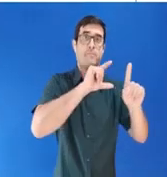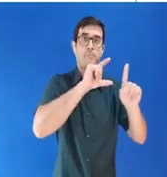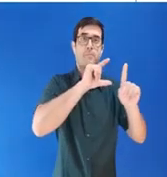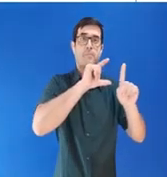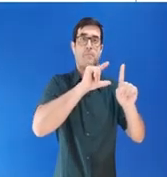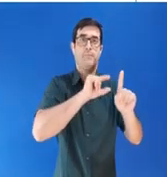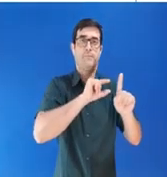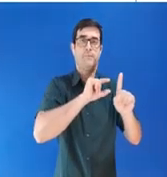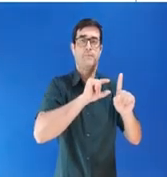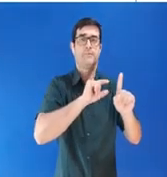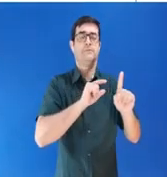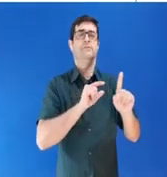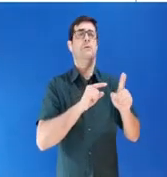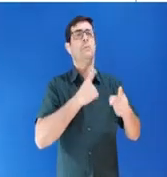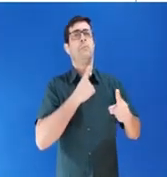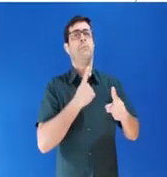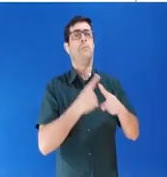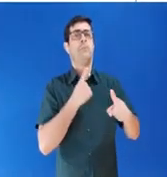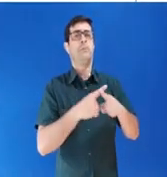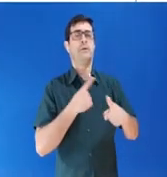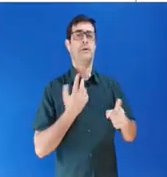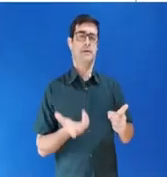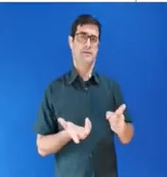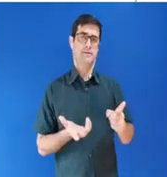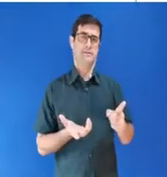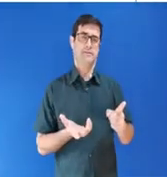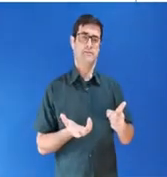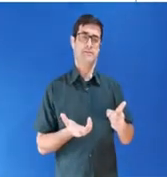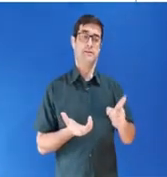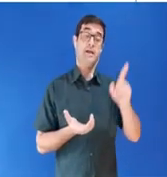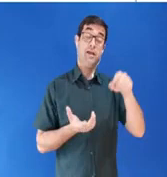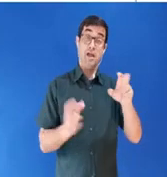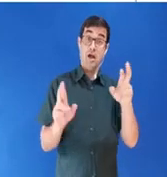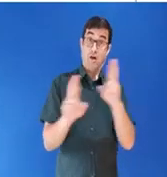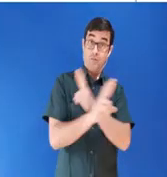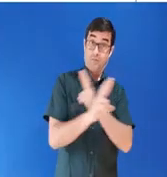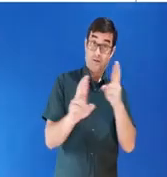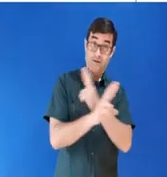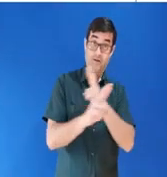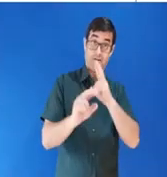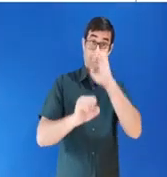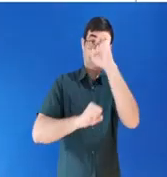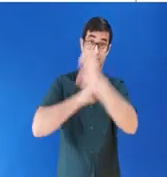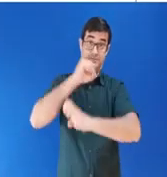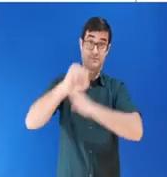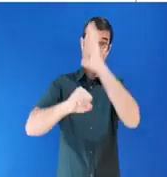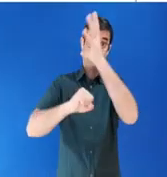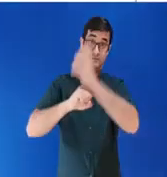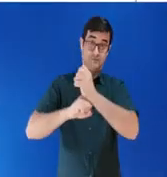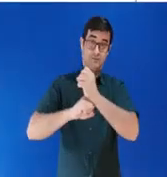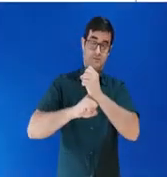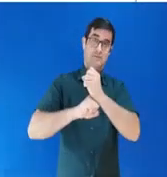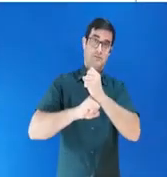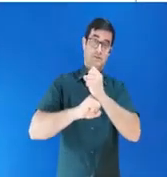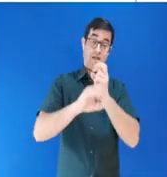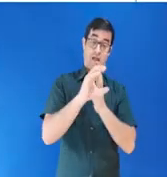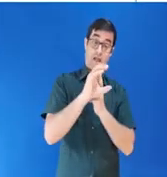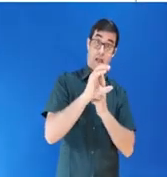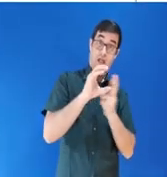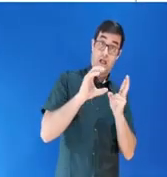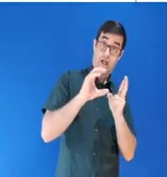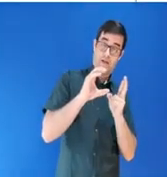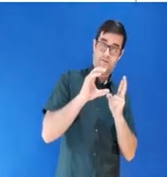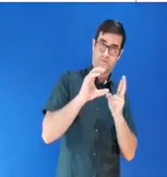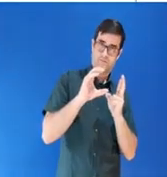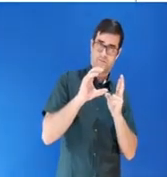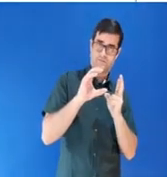relação inversa entre essas duas propriedades de carga nuclear efetiva e raio. Em alguns casos, a carga nuclear